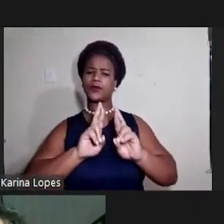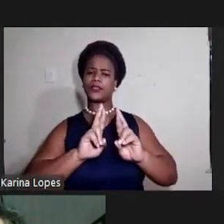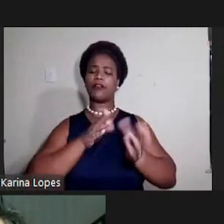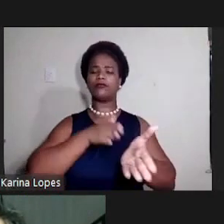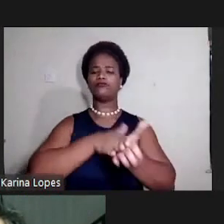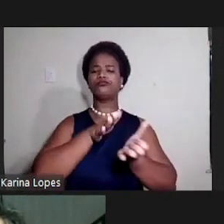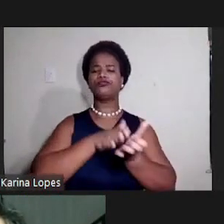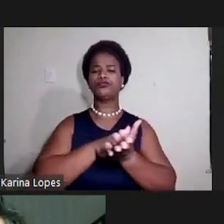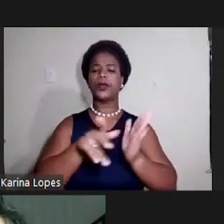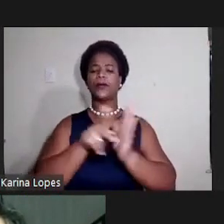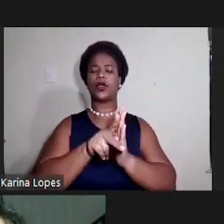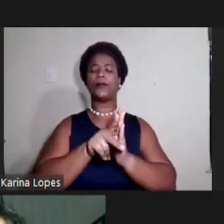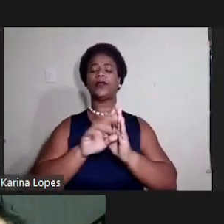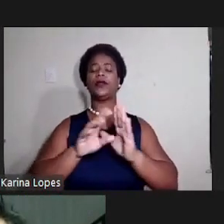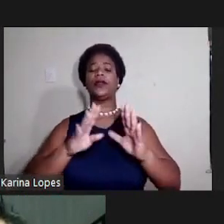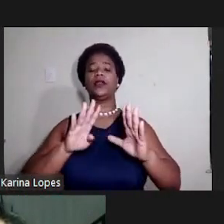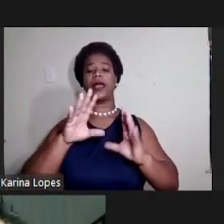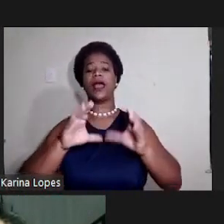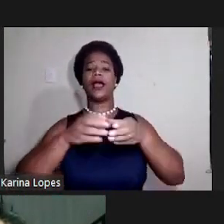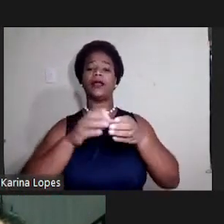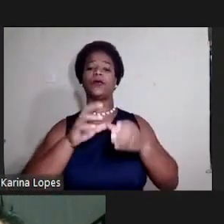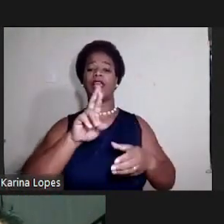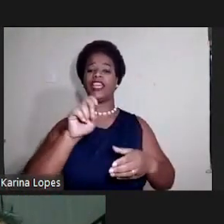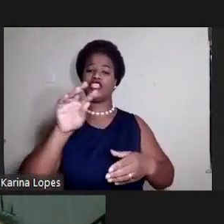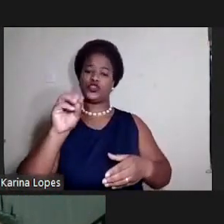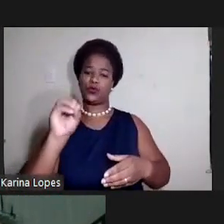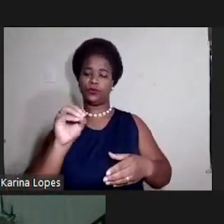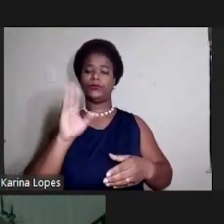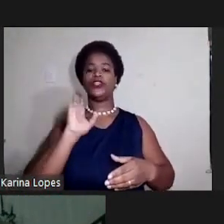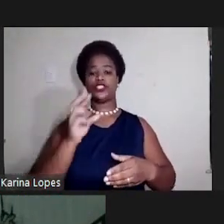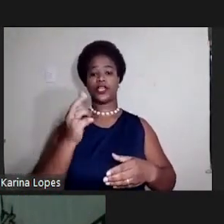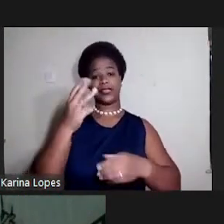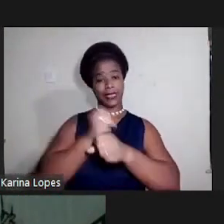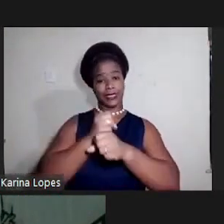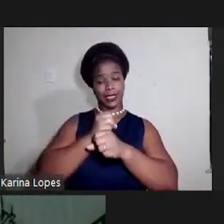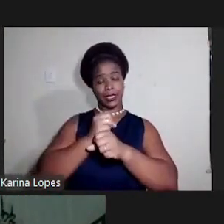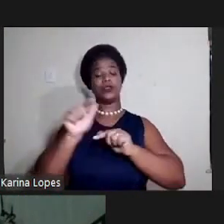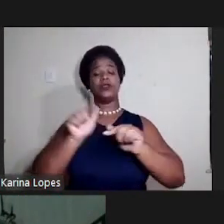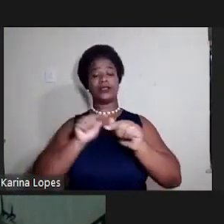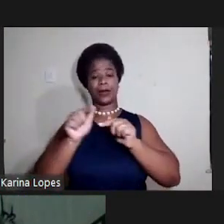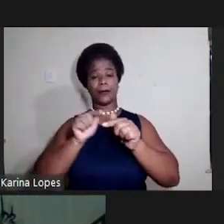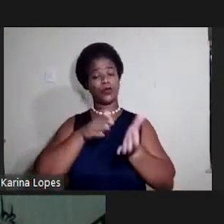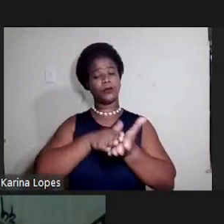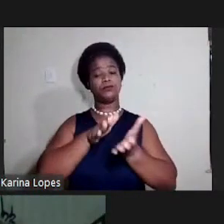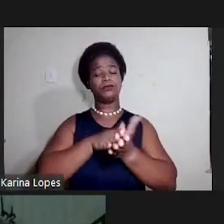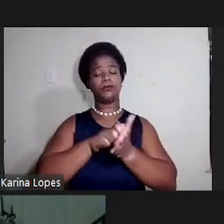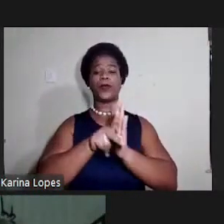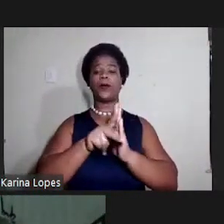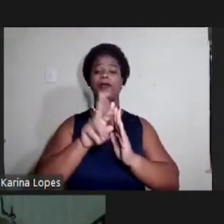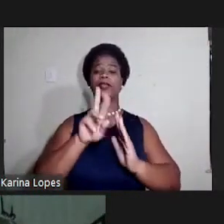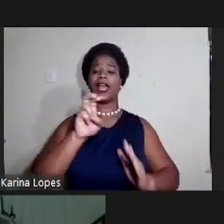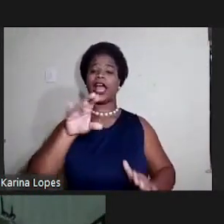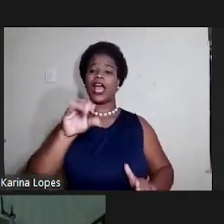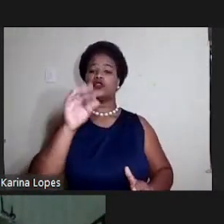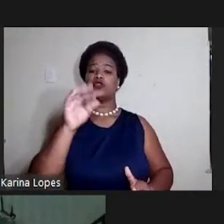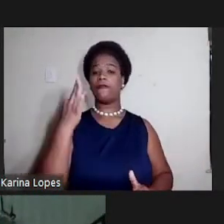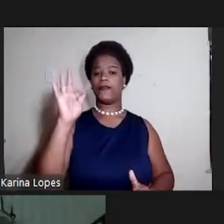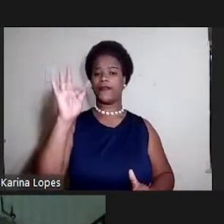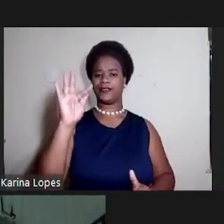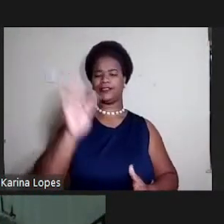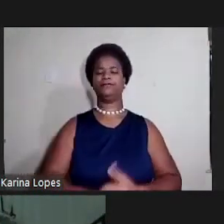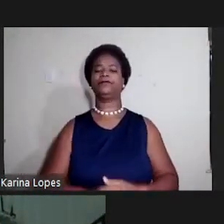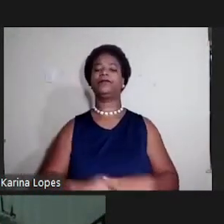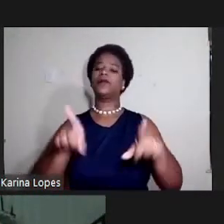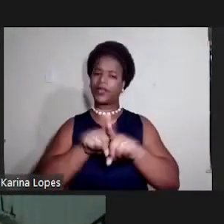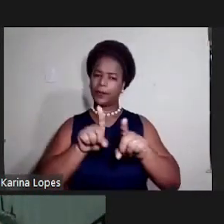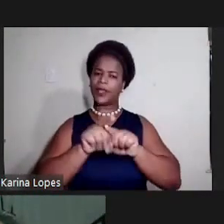Ritmo. Trabalhou durante 3 anos para a redação brasileira da Rádio França Internacional, além de ter trabalhado como responsável de